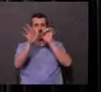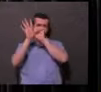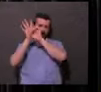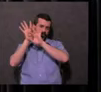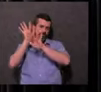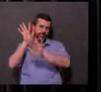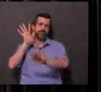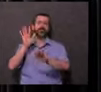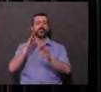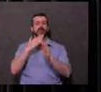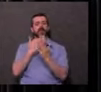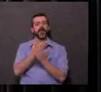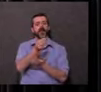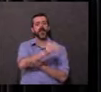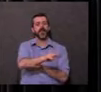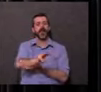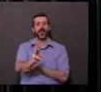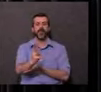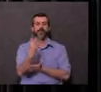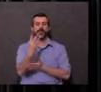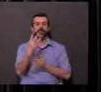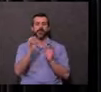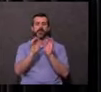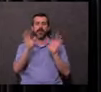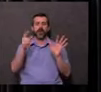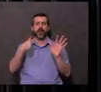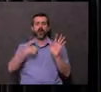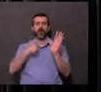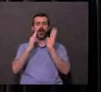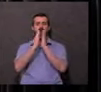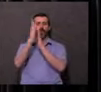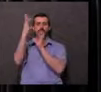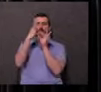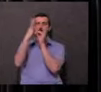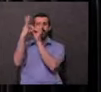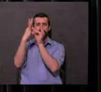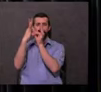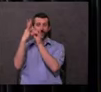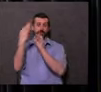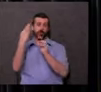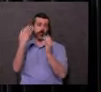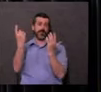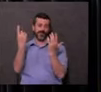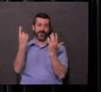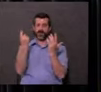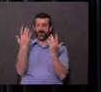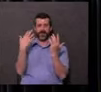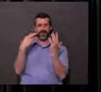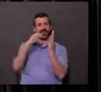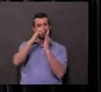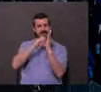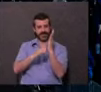os pastorinhos verem-se como que submergidos em Deus, de acordo com a narração que há pouco